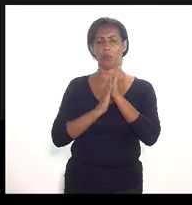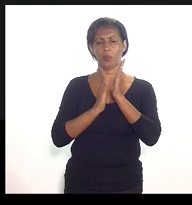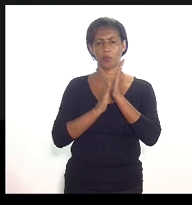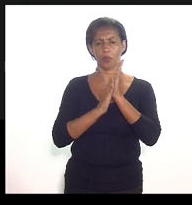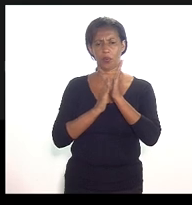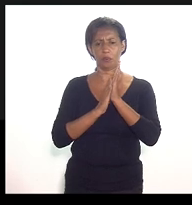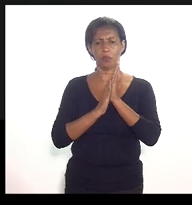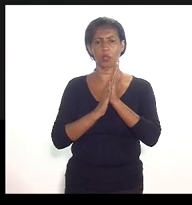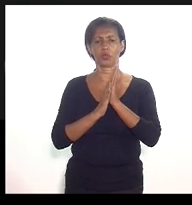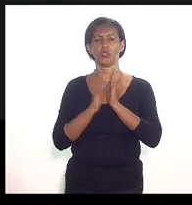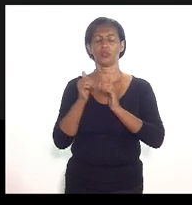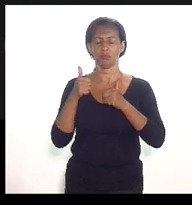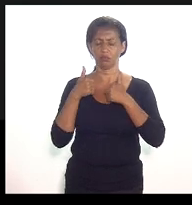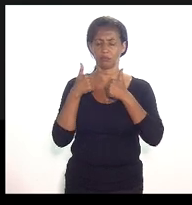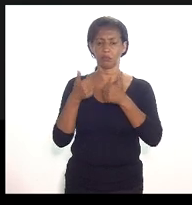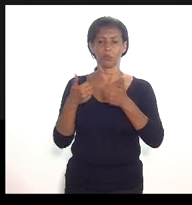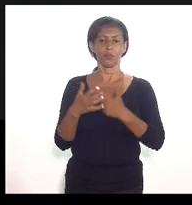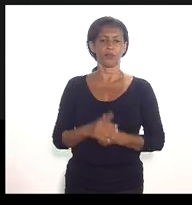Amorim.